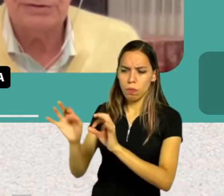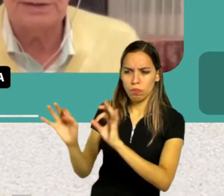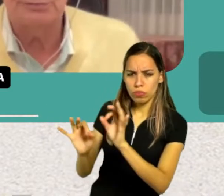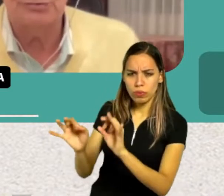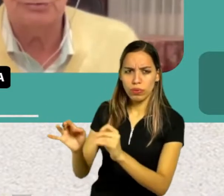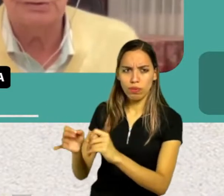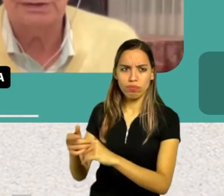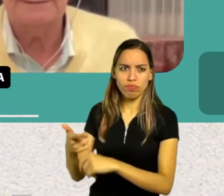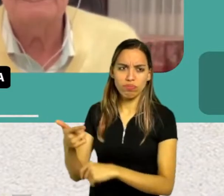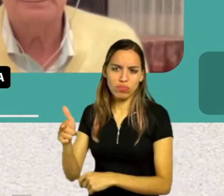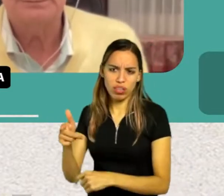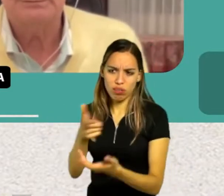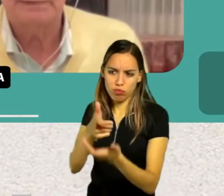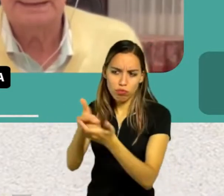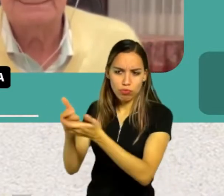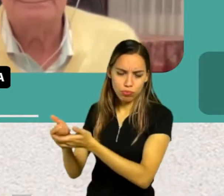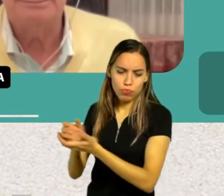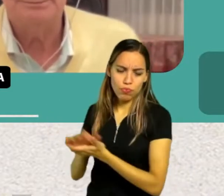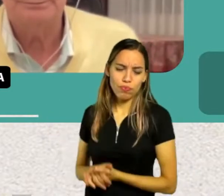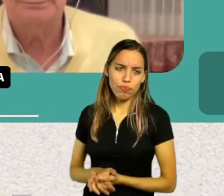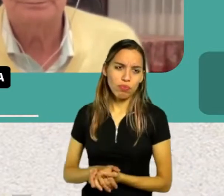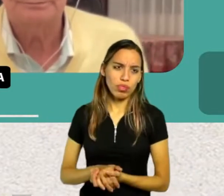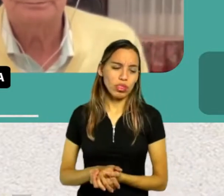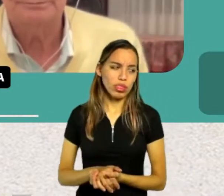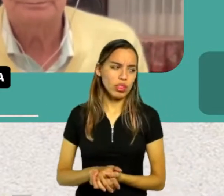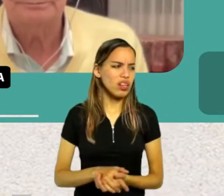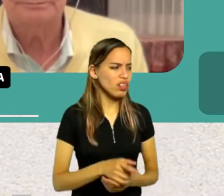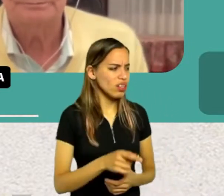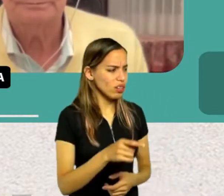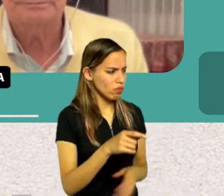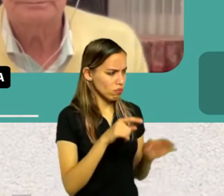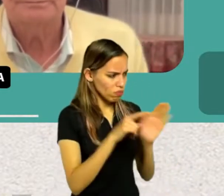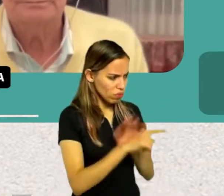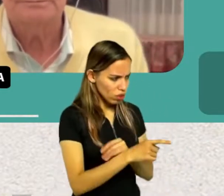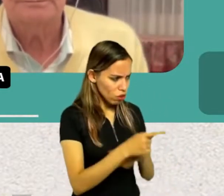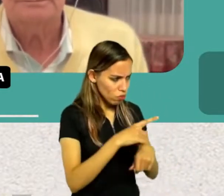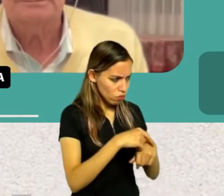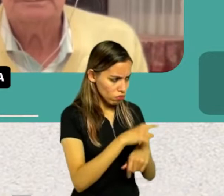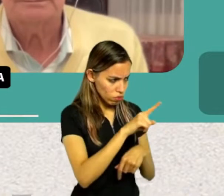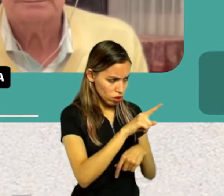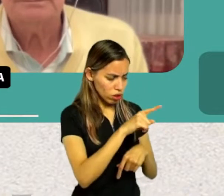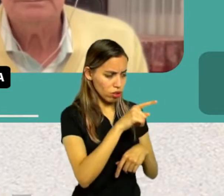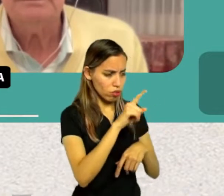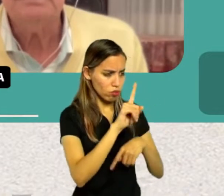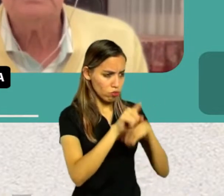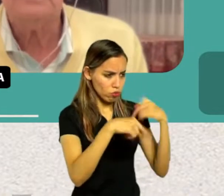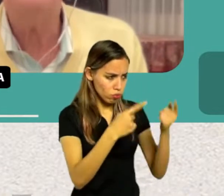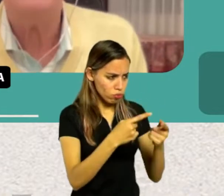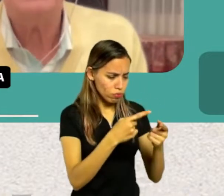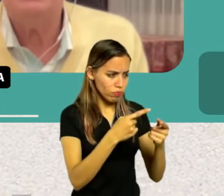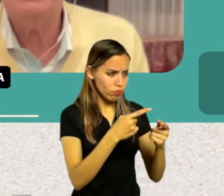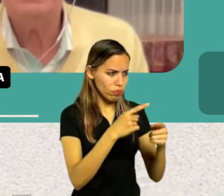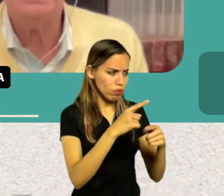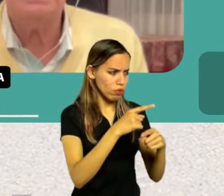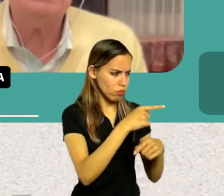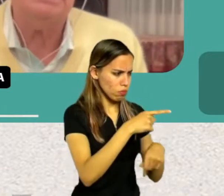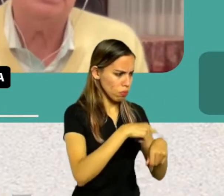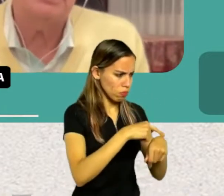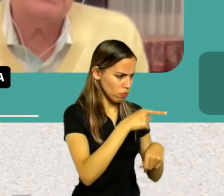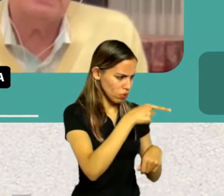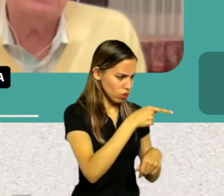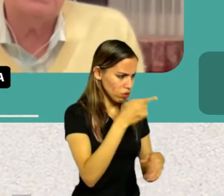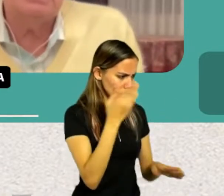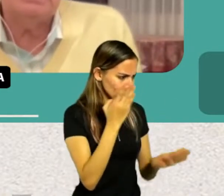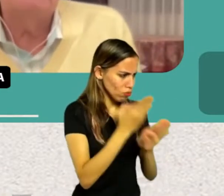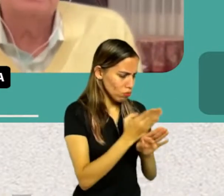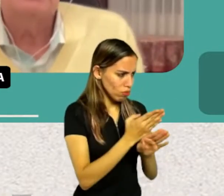como nós temos hoje, né? Naquele momento, você ficou sabendo depois o que aconteceu ou na hora? Eu fiquei sabendo em seguida, porque